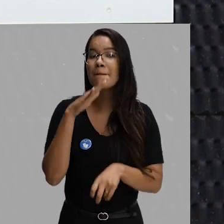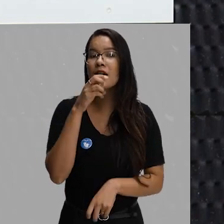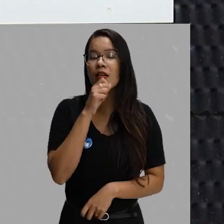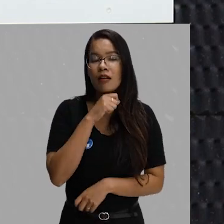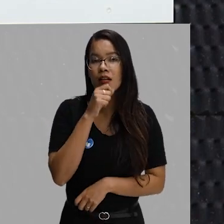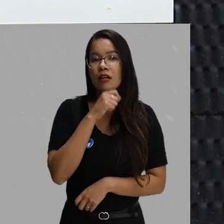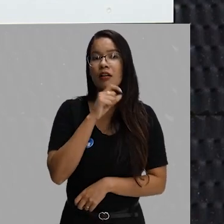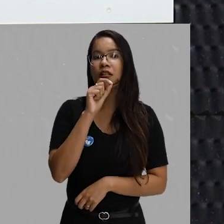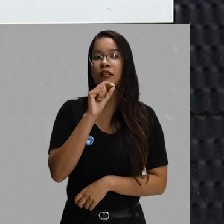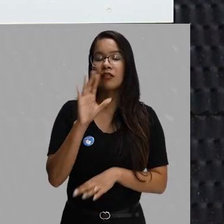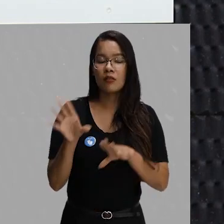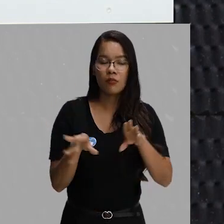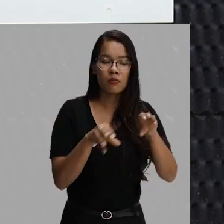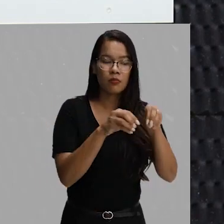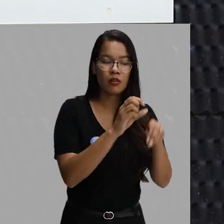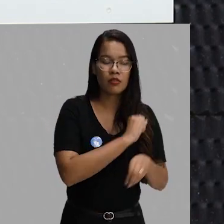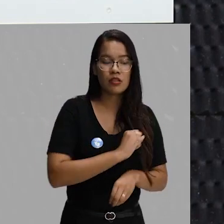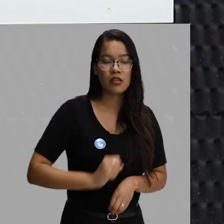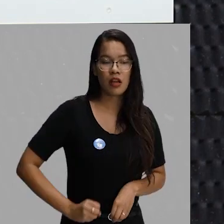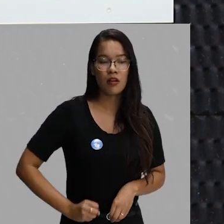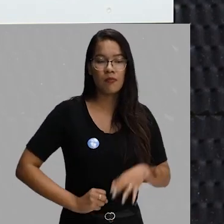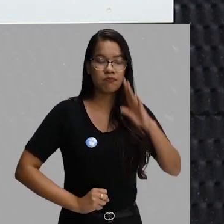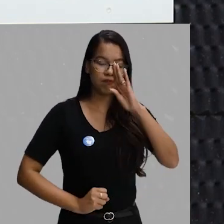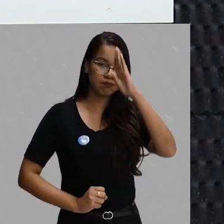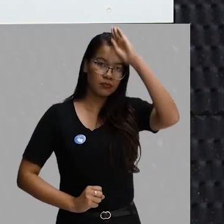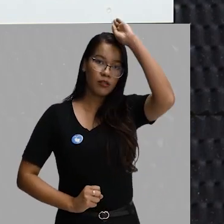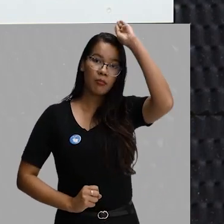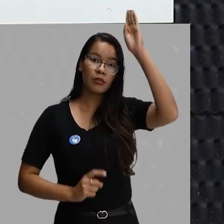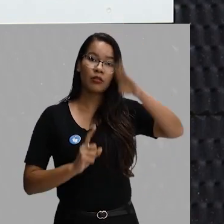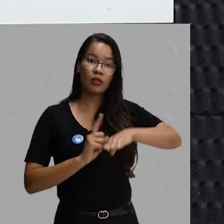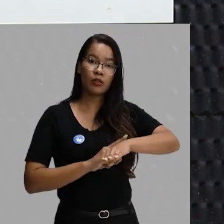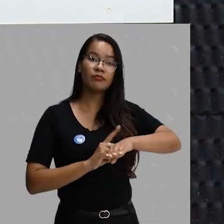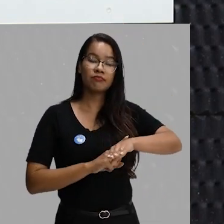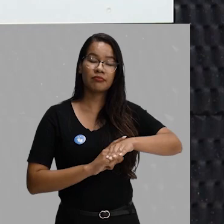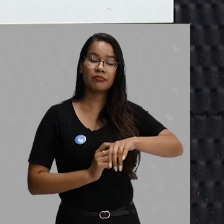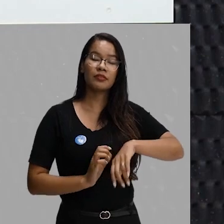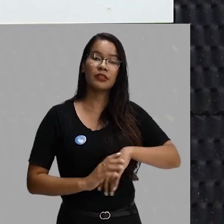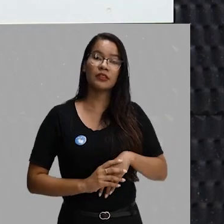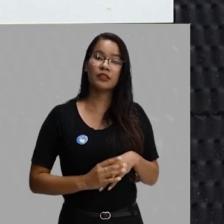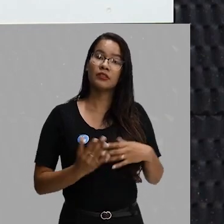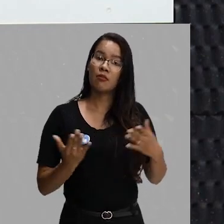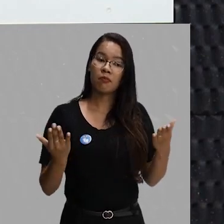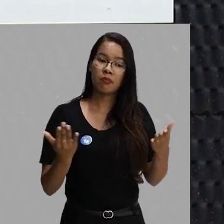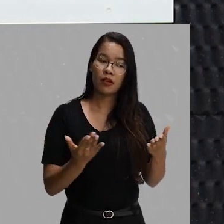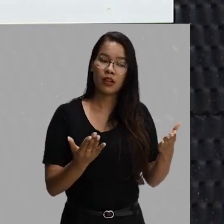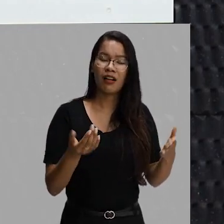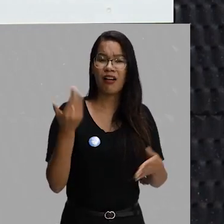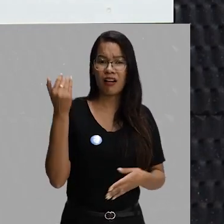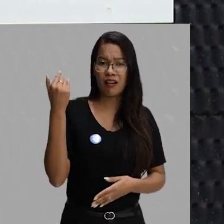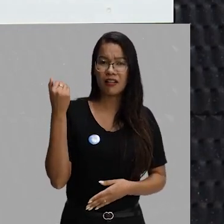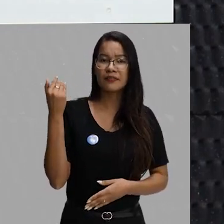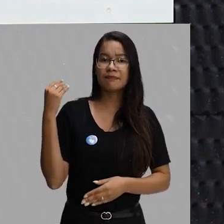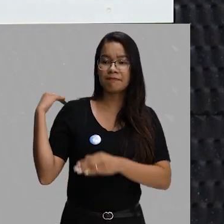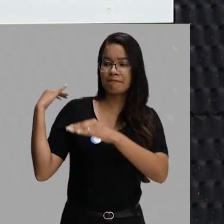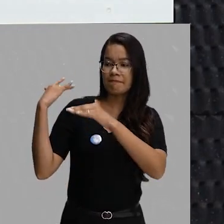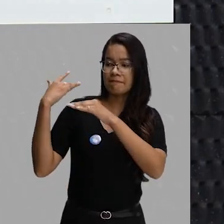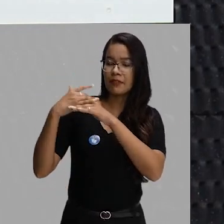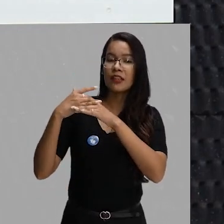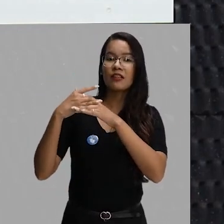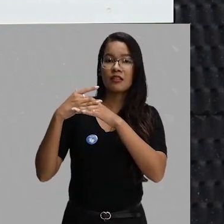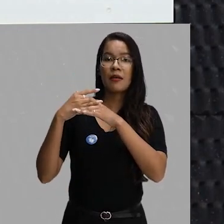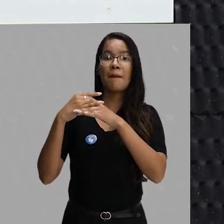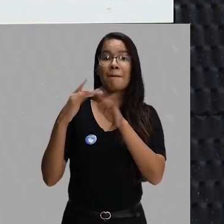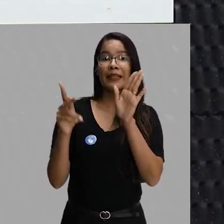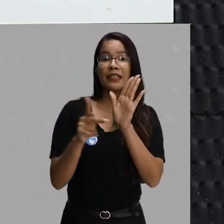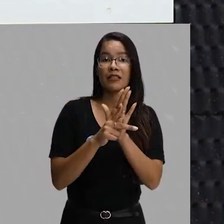que ocupavam o Senado romano, nesse momento, ou seja, os mais velhos, eles vinham da classe patrícia.